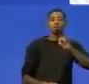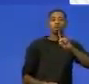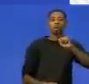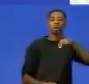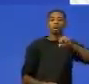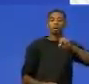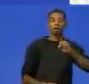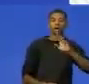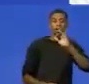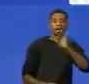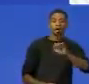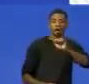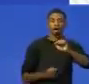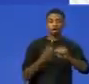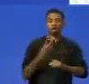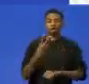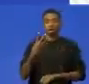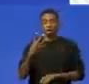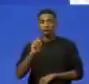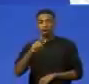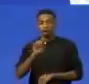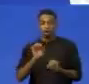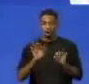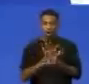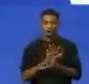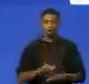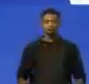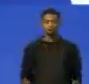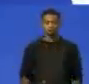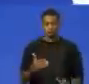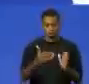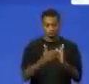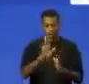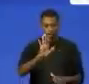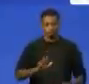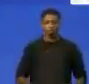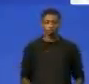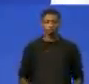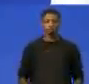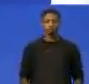resposta A para a questão 134. Ok, pessoal? Até a próxima.